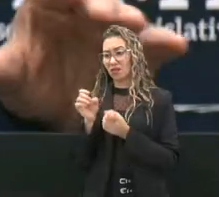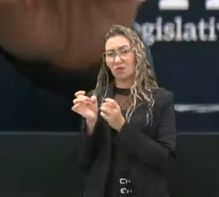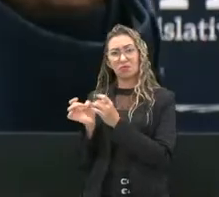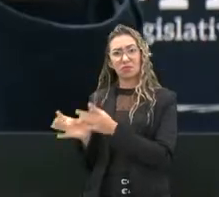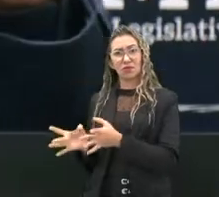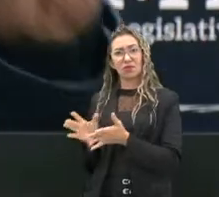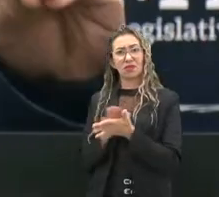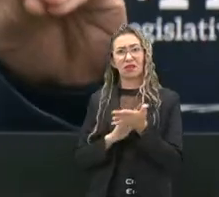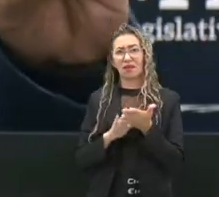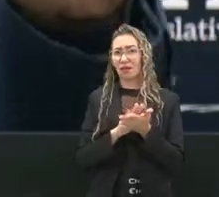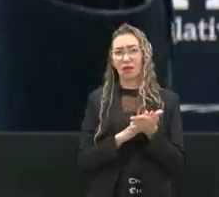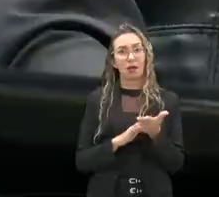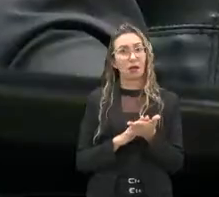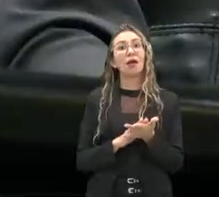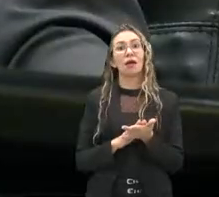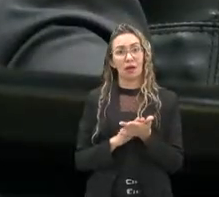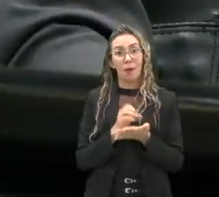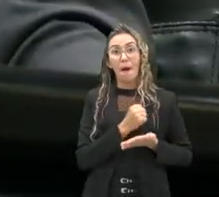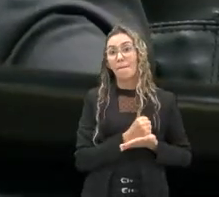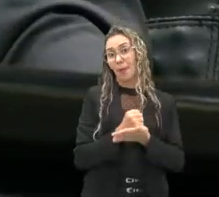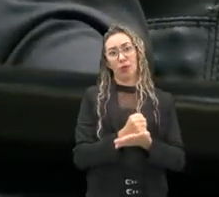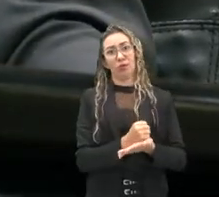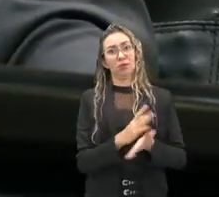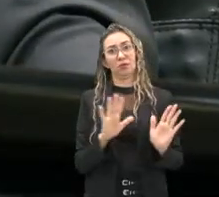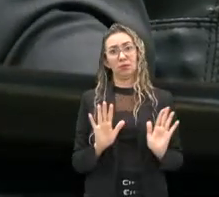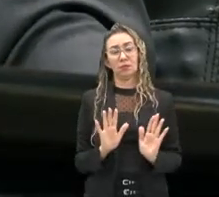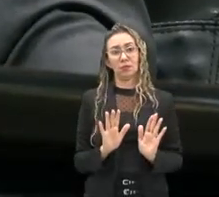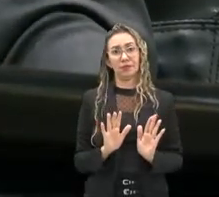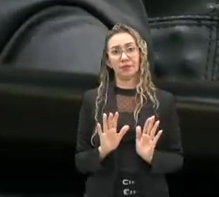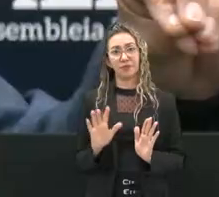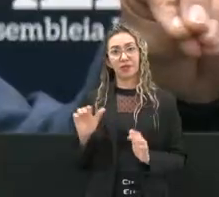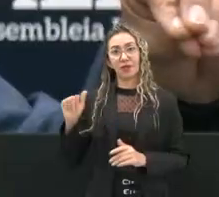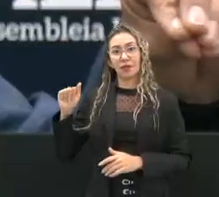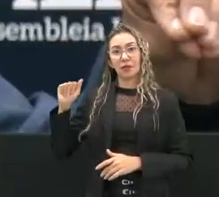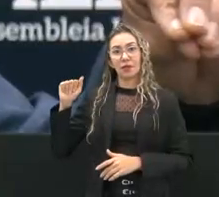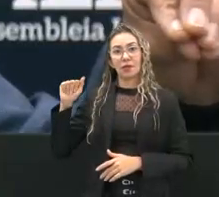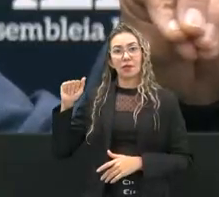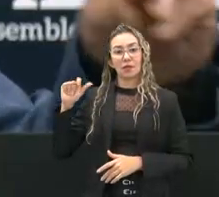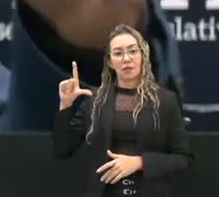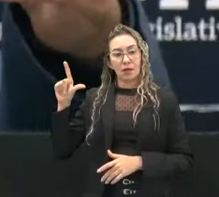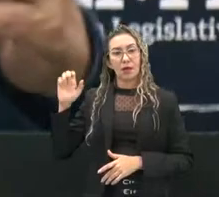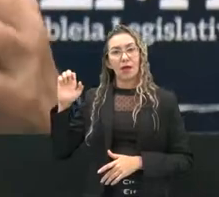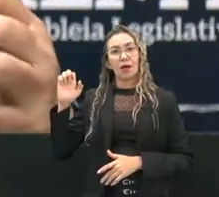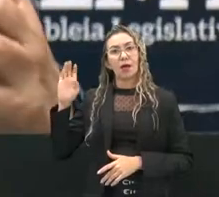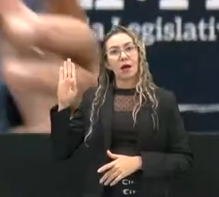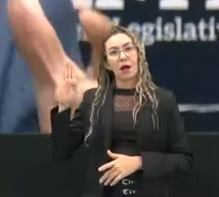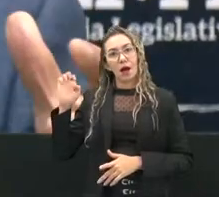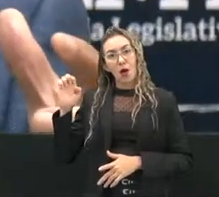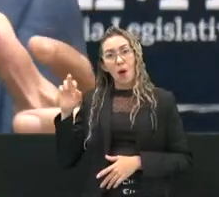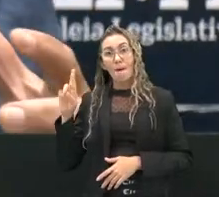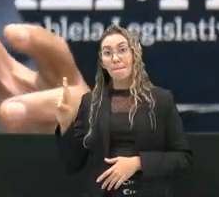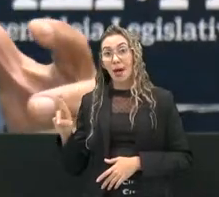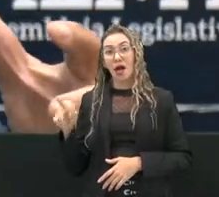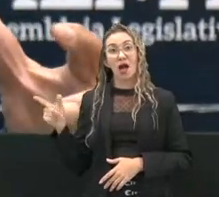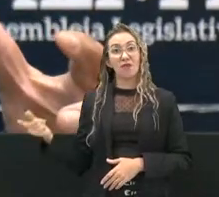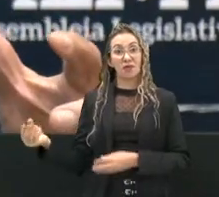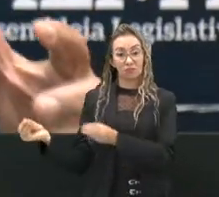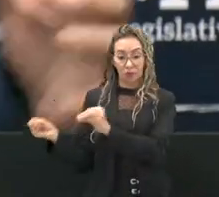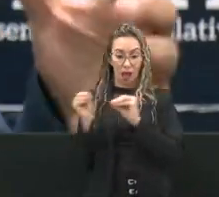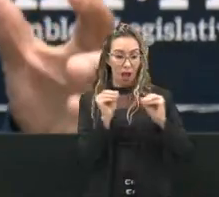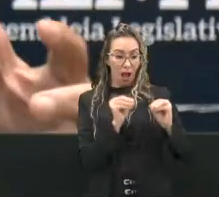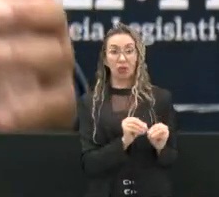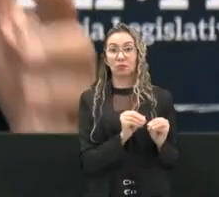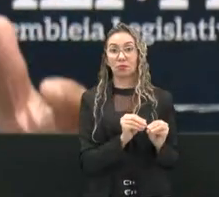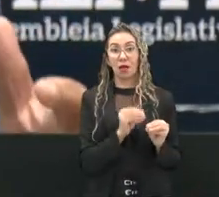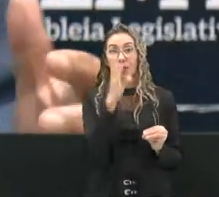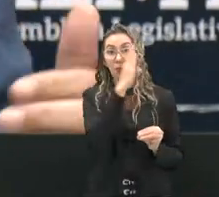Foi isso. Olga Benário era uma terrorista alemã procurada no seu país de origem, veio para cá para derrubar o governo do Getúlio Vargas.